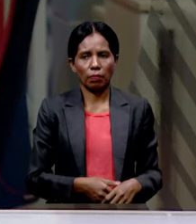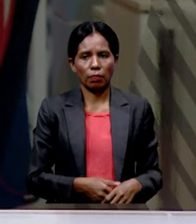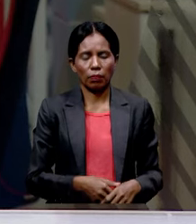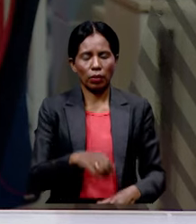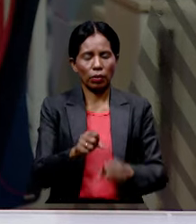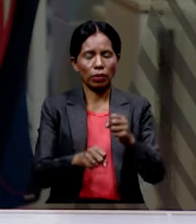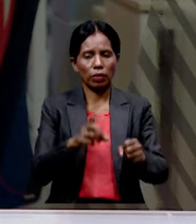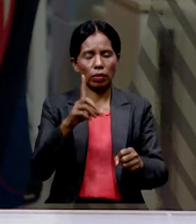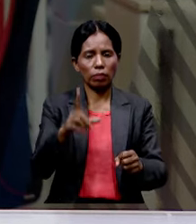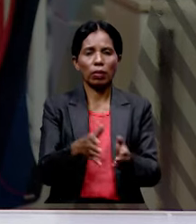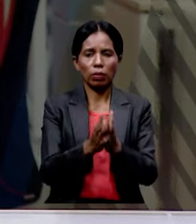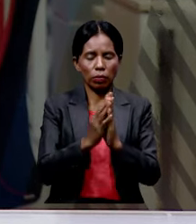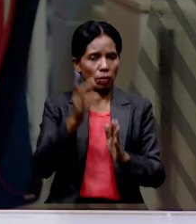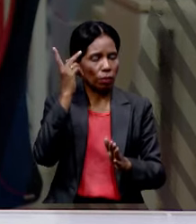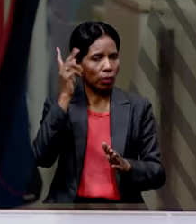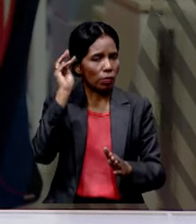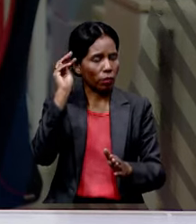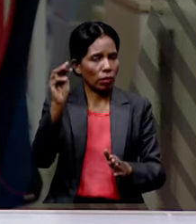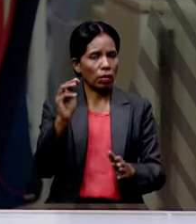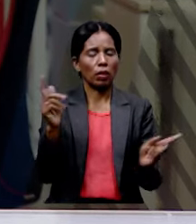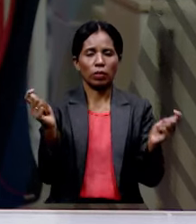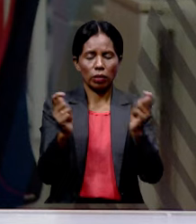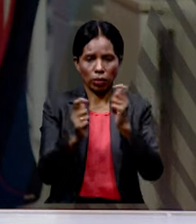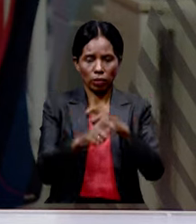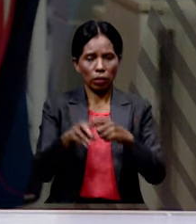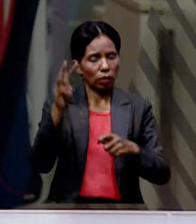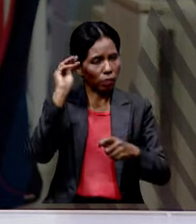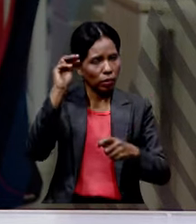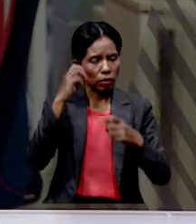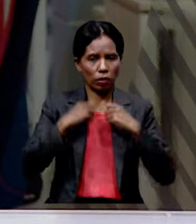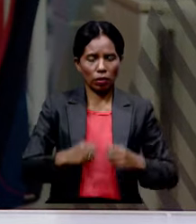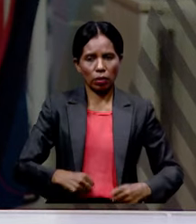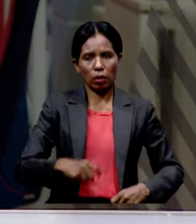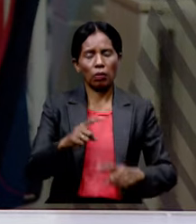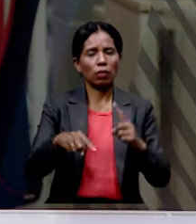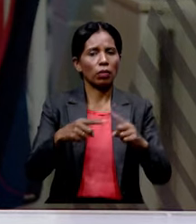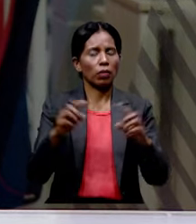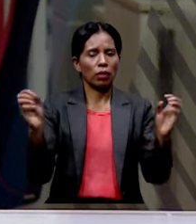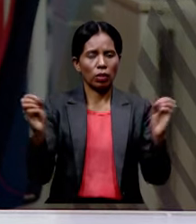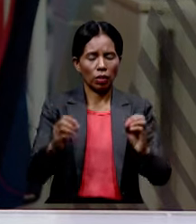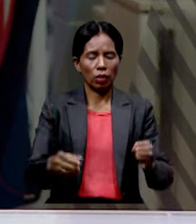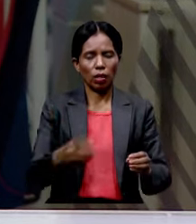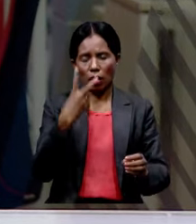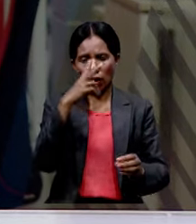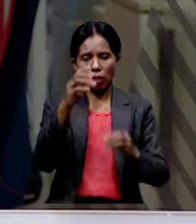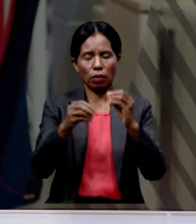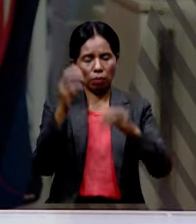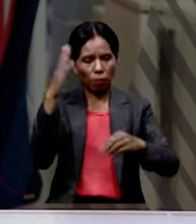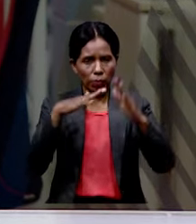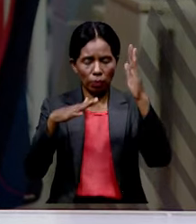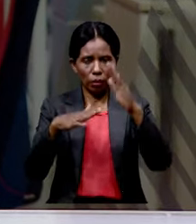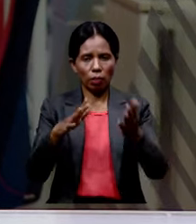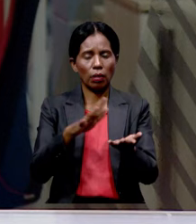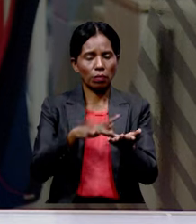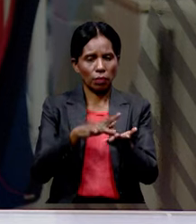Sociedade Civil Russo Primeiro-Ministro Atu Troca, Ministra Saúde, banheira lá for solução para problema em Moro